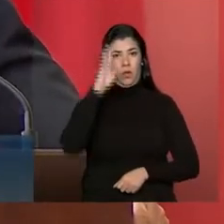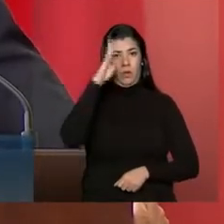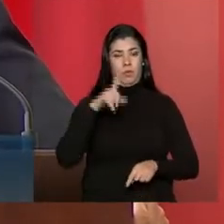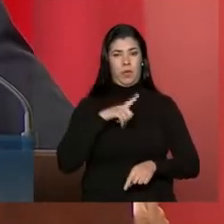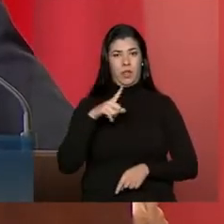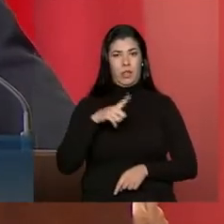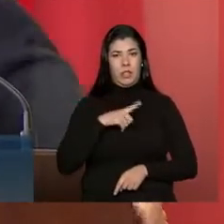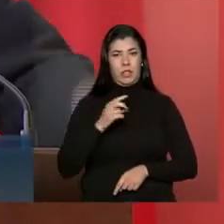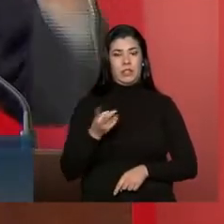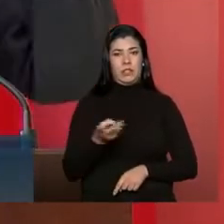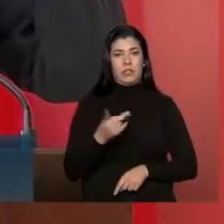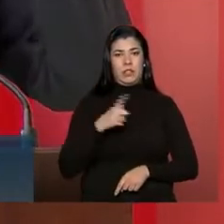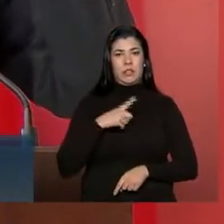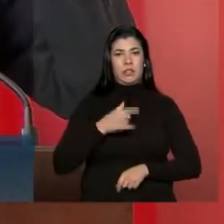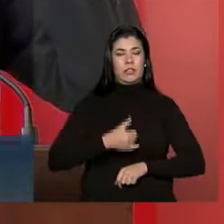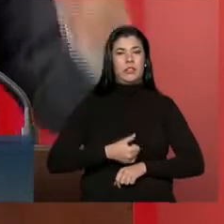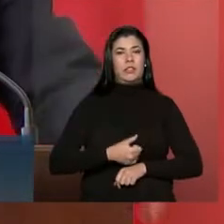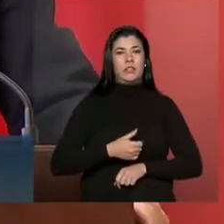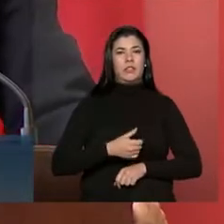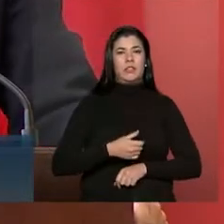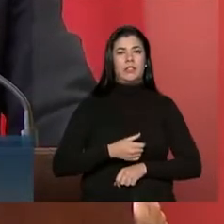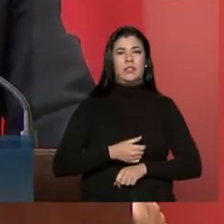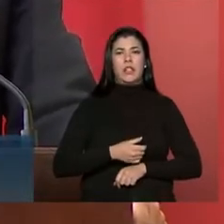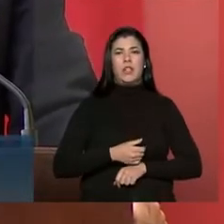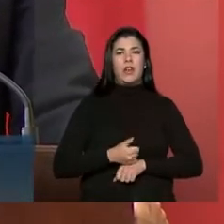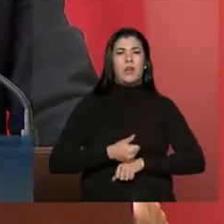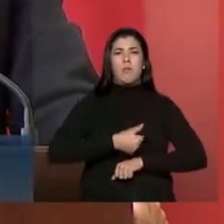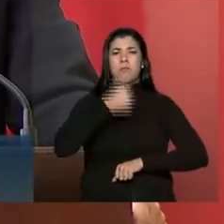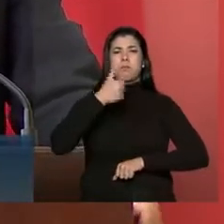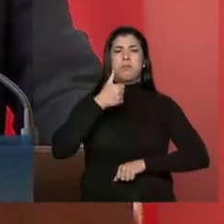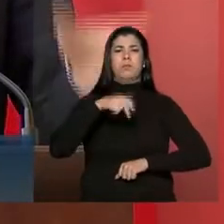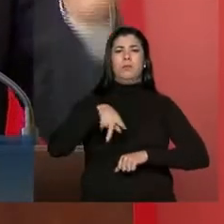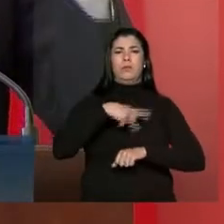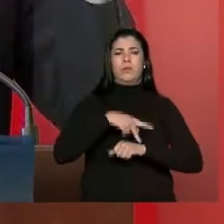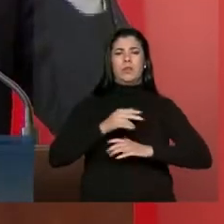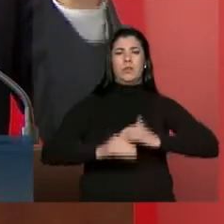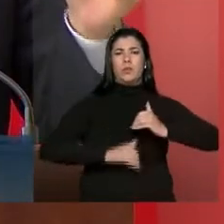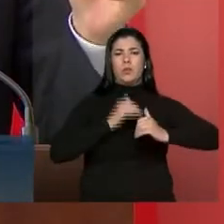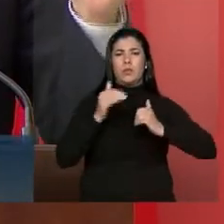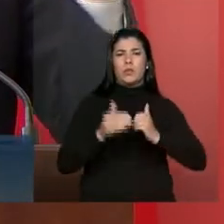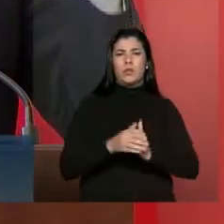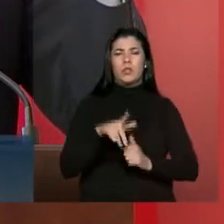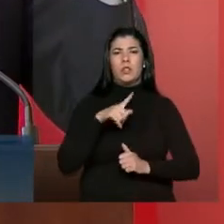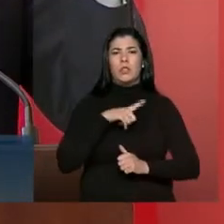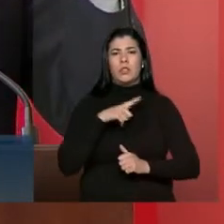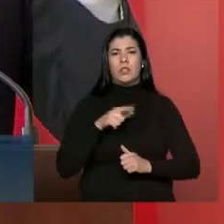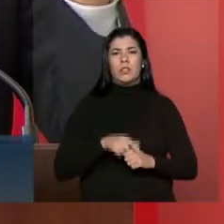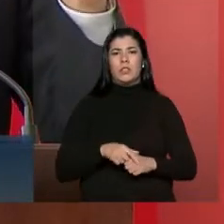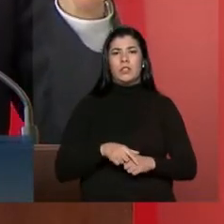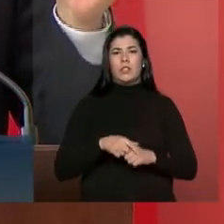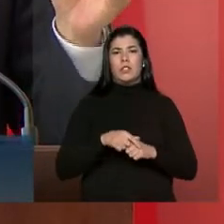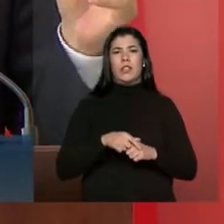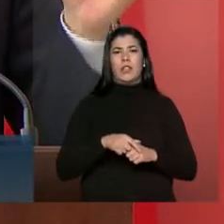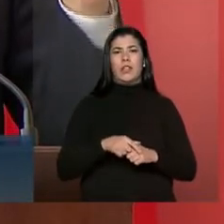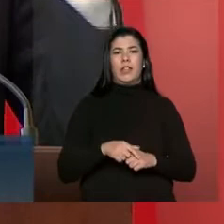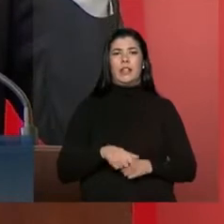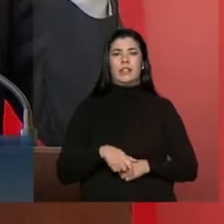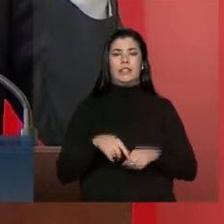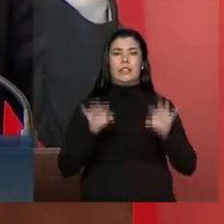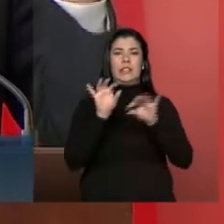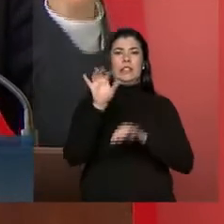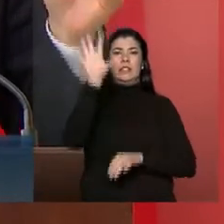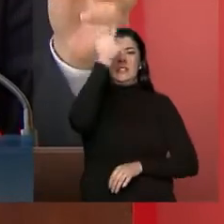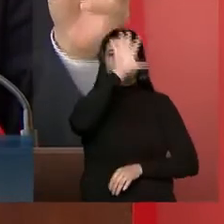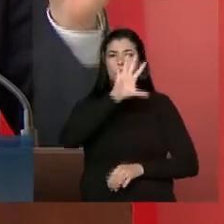respectivamente, maior país em desenvolvimento no hemisfério leste ou oeste.